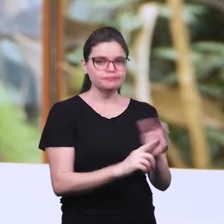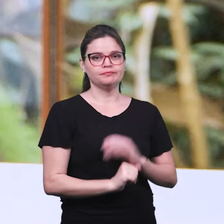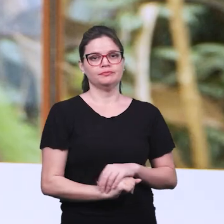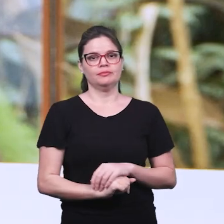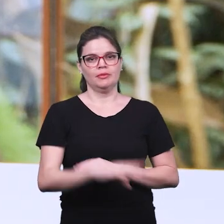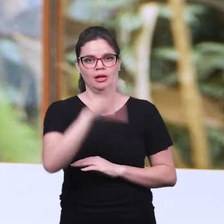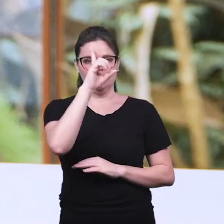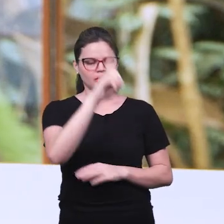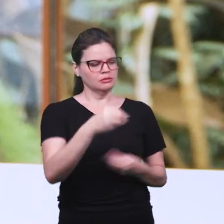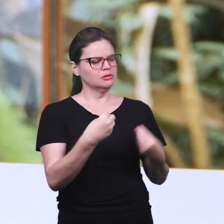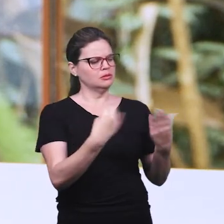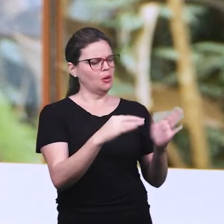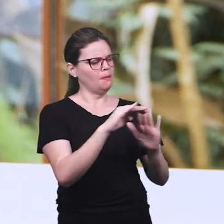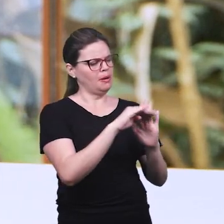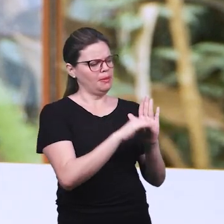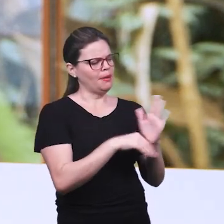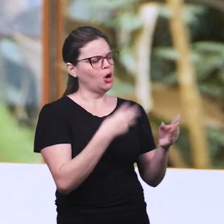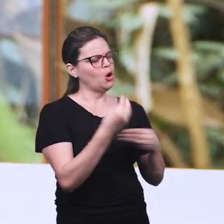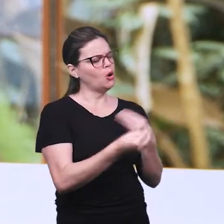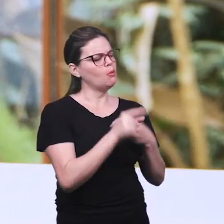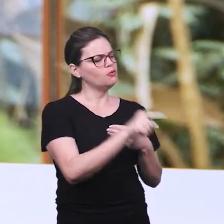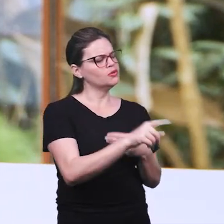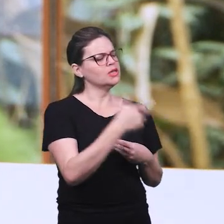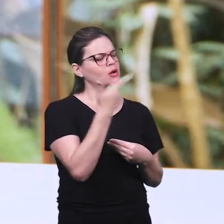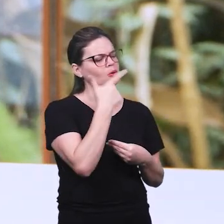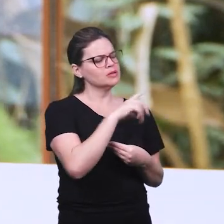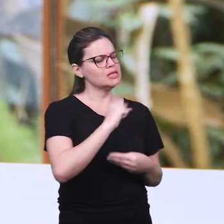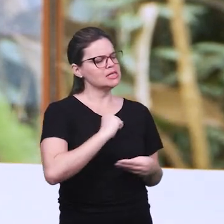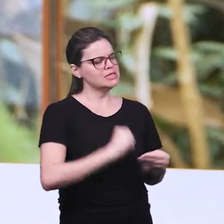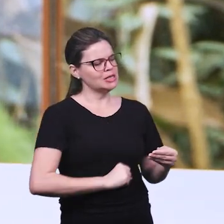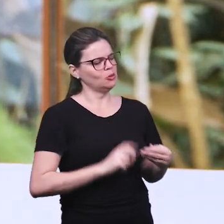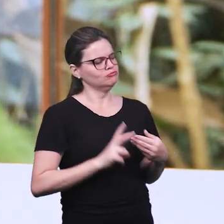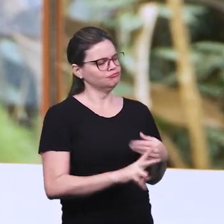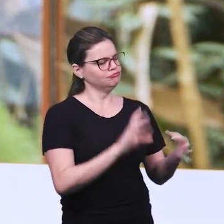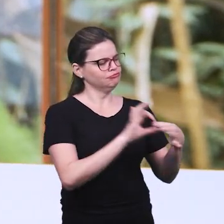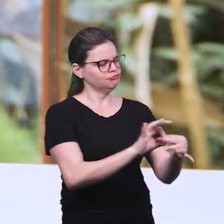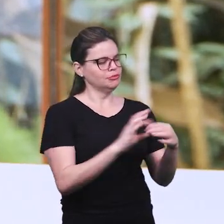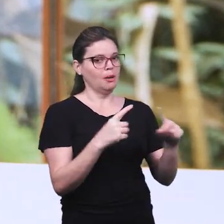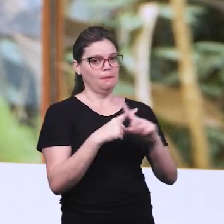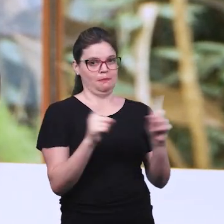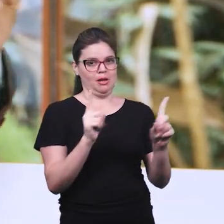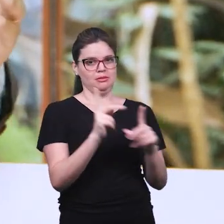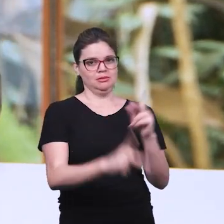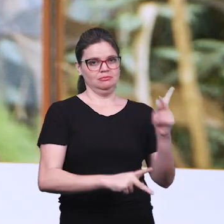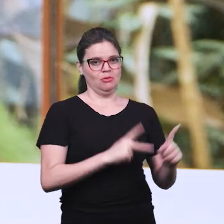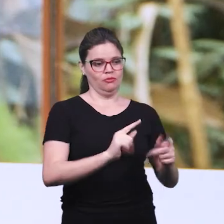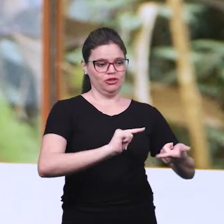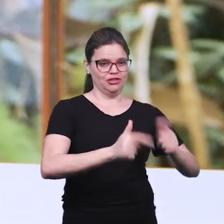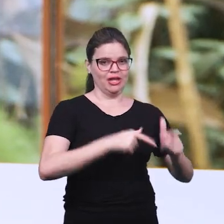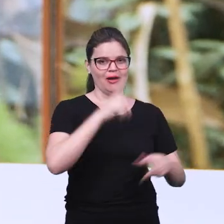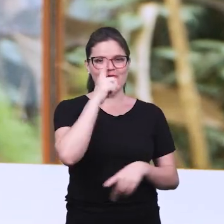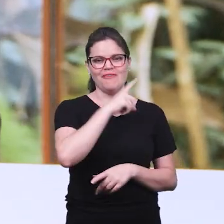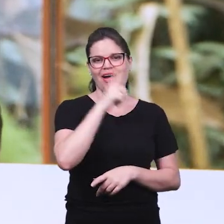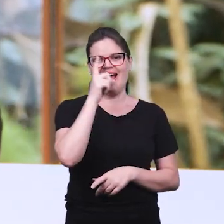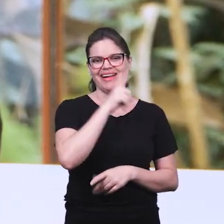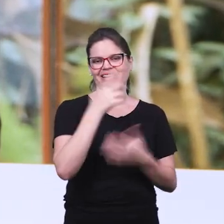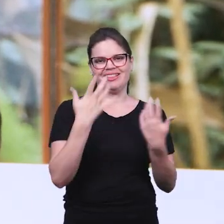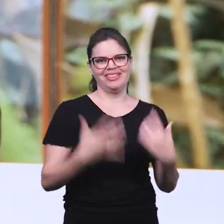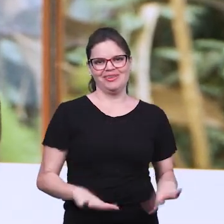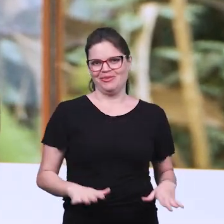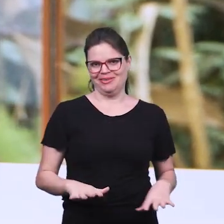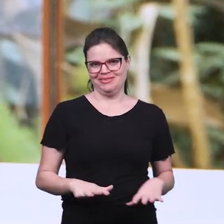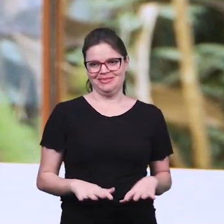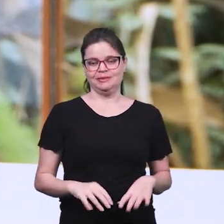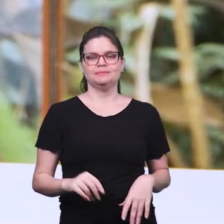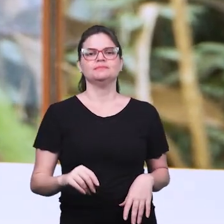povo de servi-lo, de conhecê-lo e ser uma nação sacerdotal. Porém, Israel falhou, como o pastor Luiz Eugênio colocou, apesar